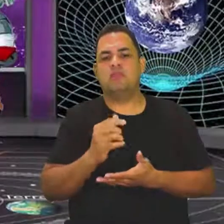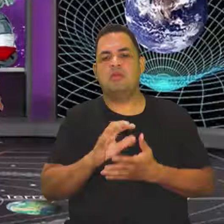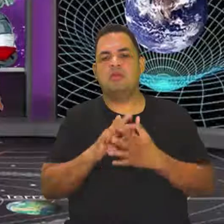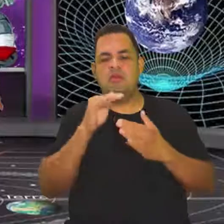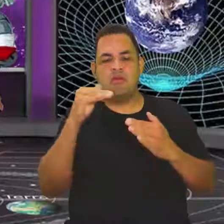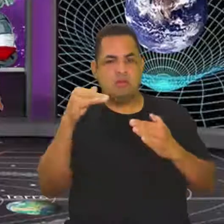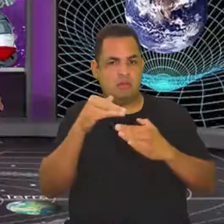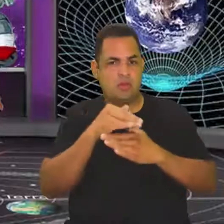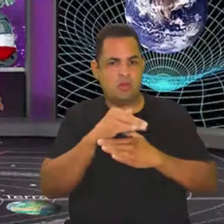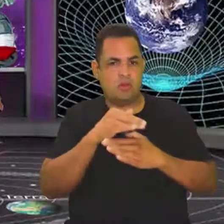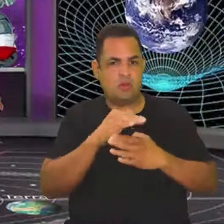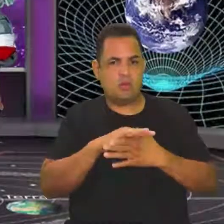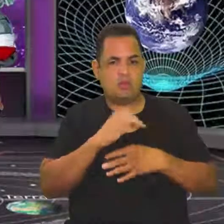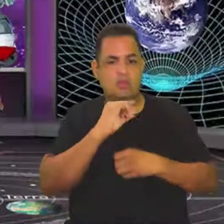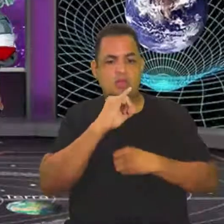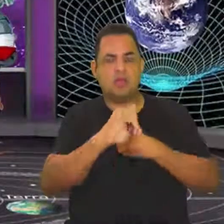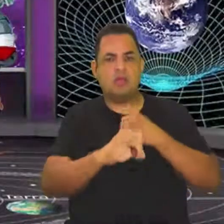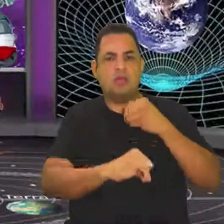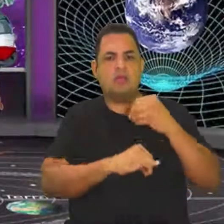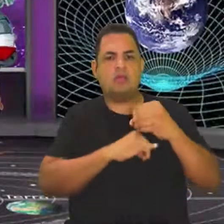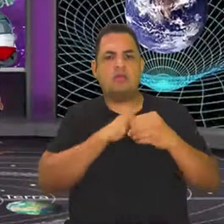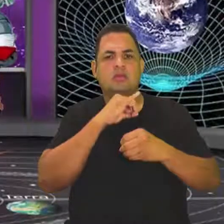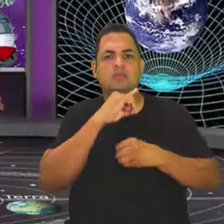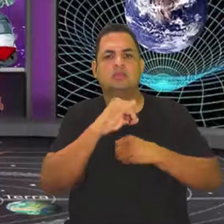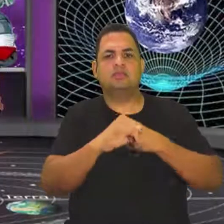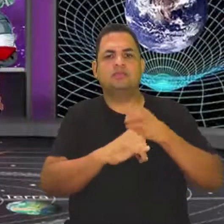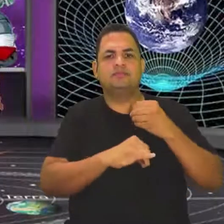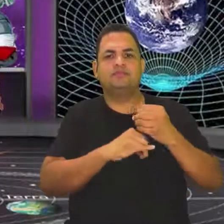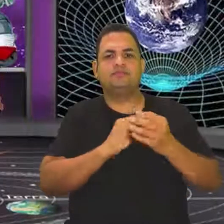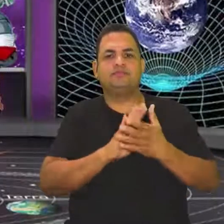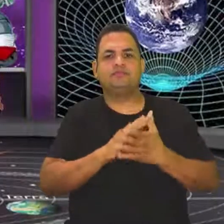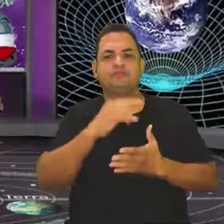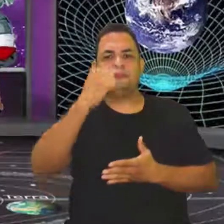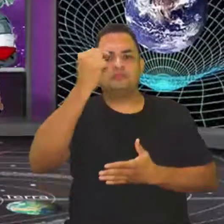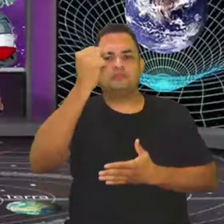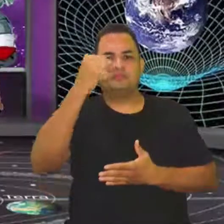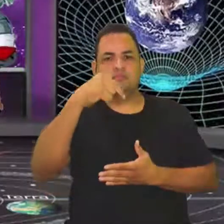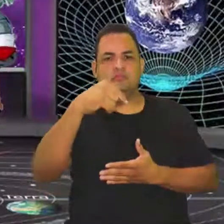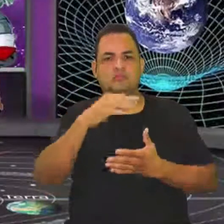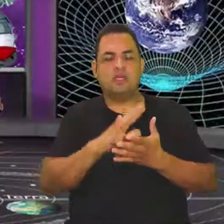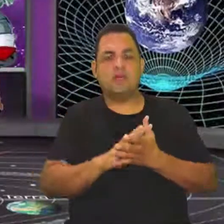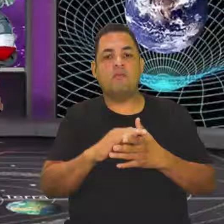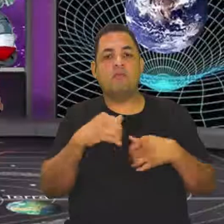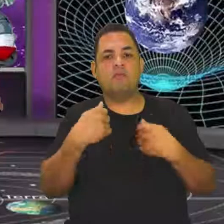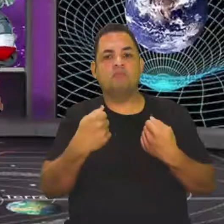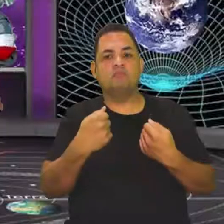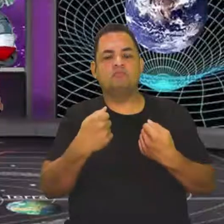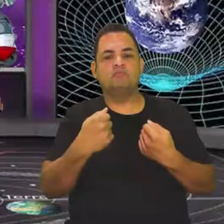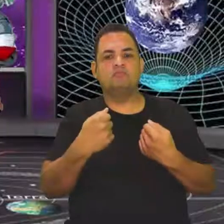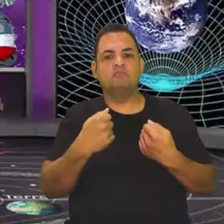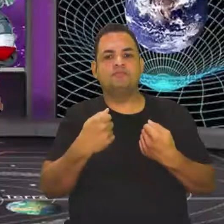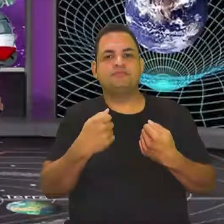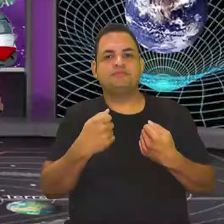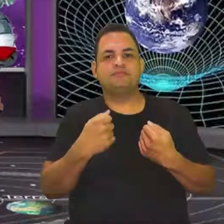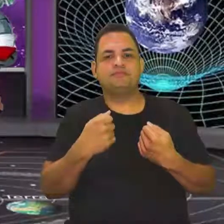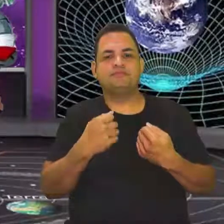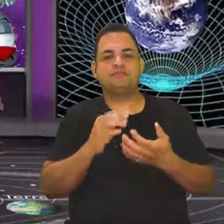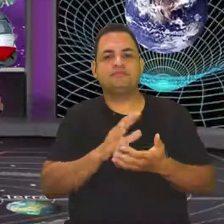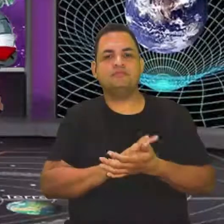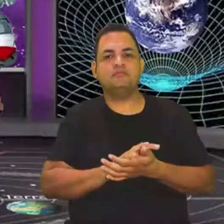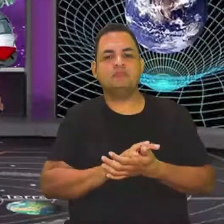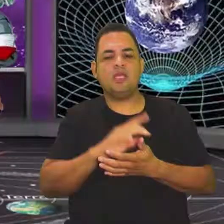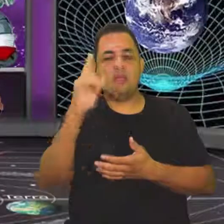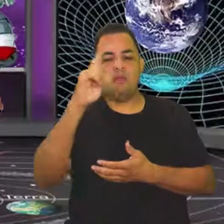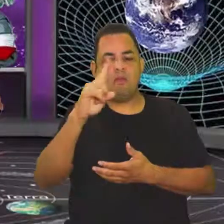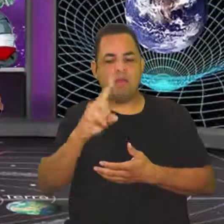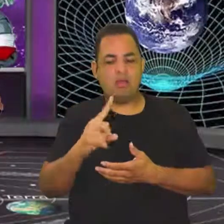é ionizado, o que acontece? Cai os raios, ou pode até subir em alguns casos. Então, existe sim